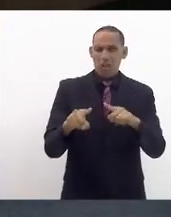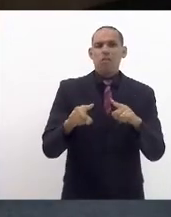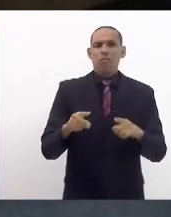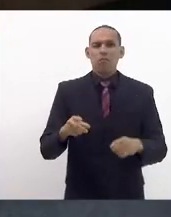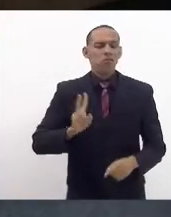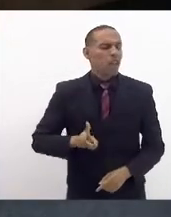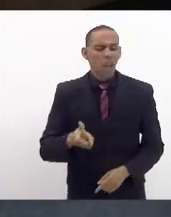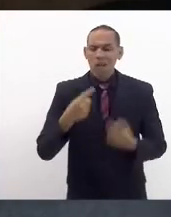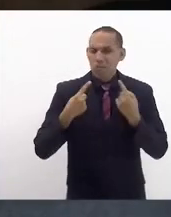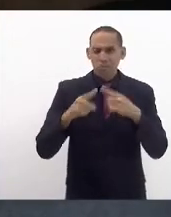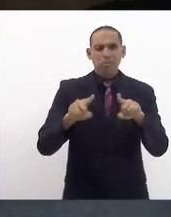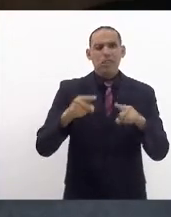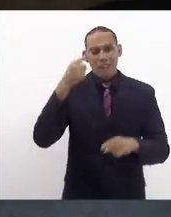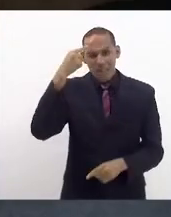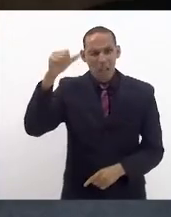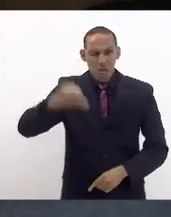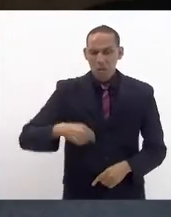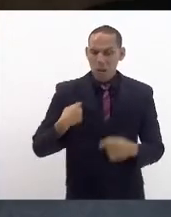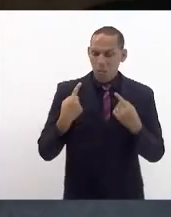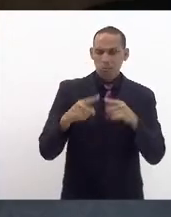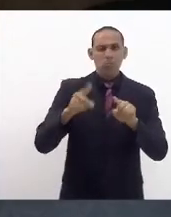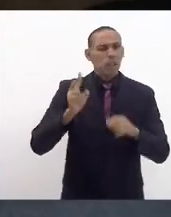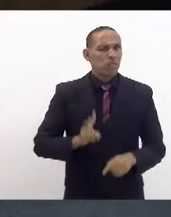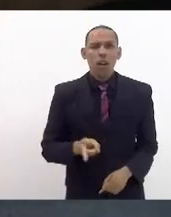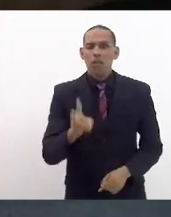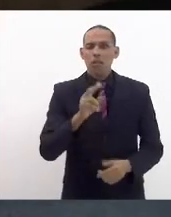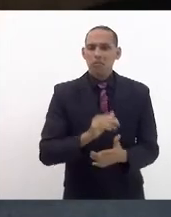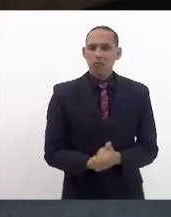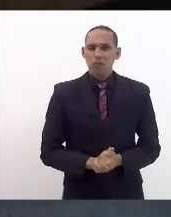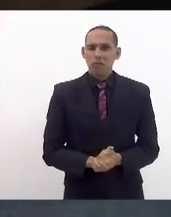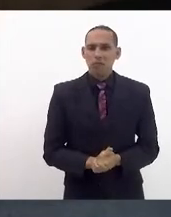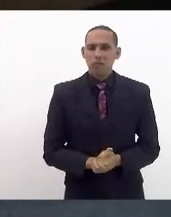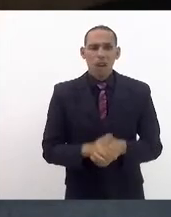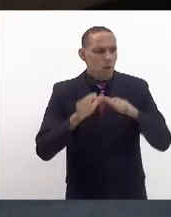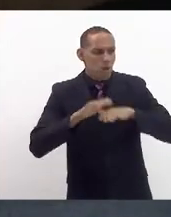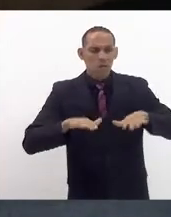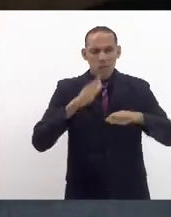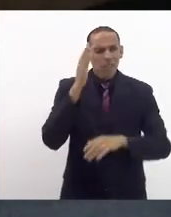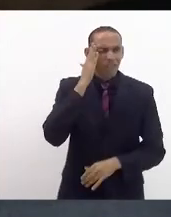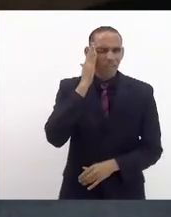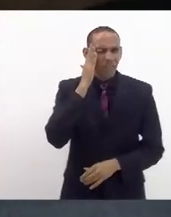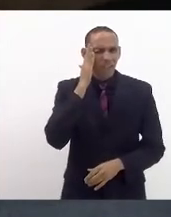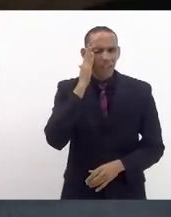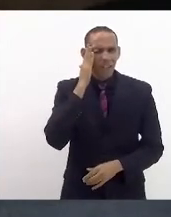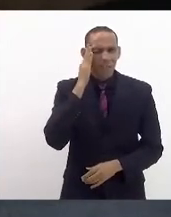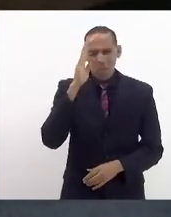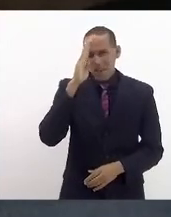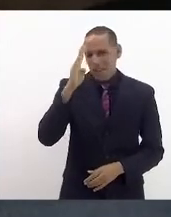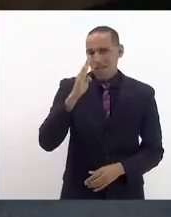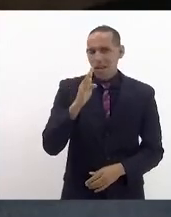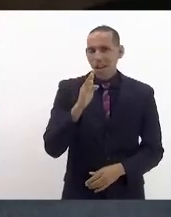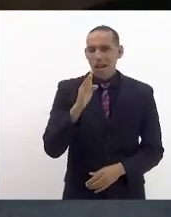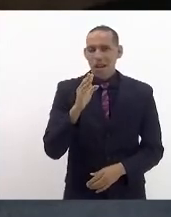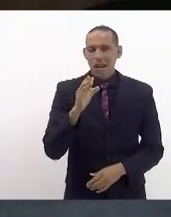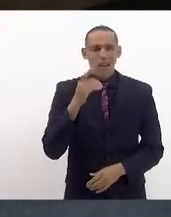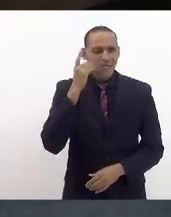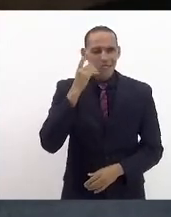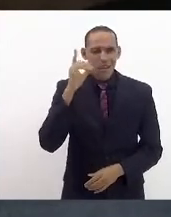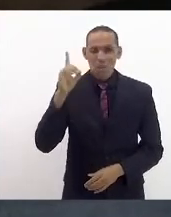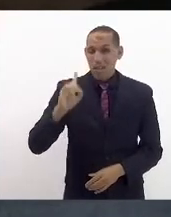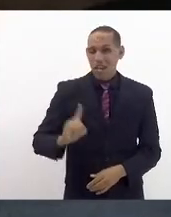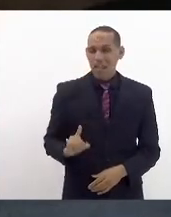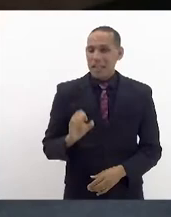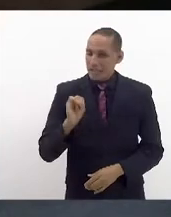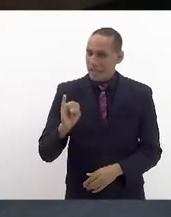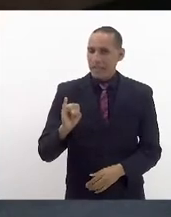sempre criticar ideias ruins. E acho que todo mundo sabe aqui, aliás, principalmente a deputada Dani Monteiro, sabe que se